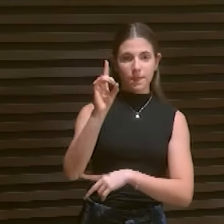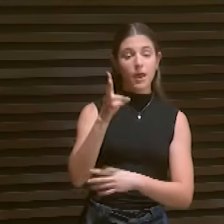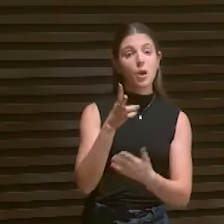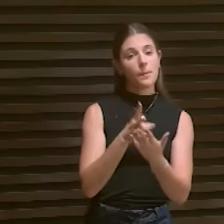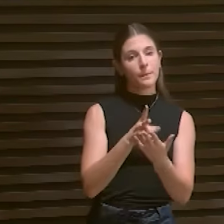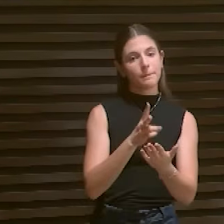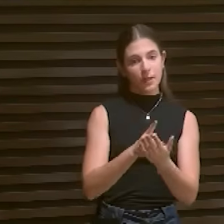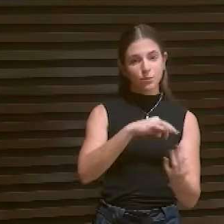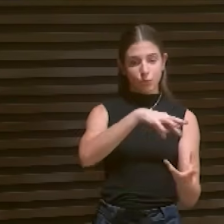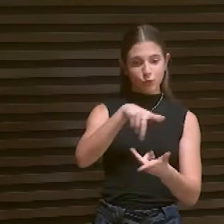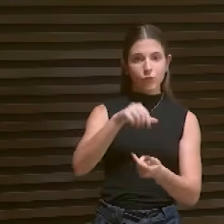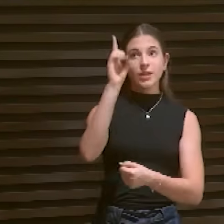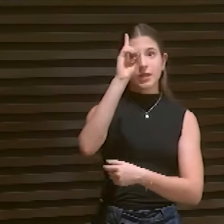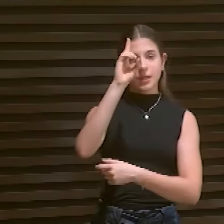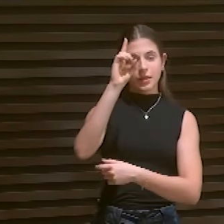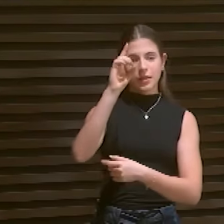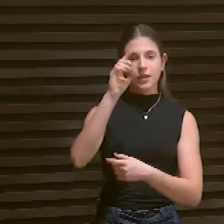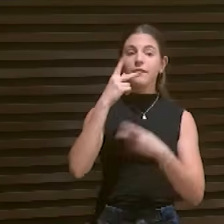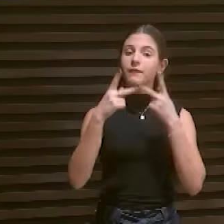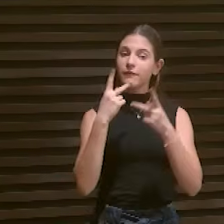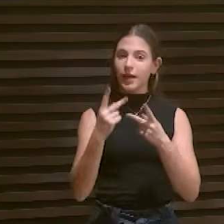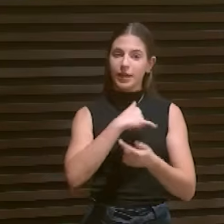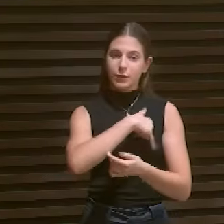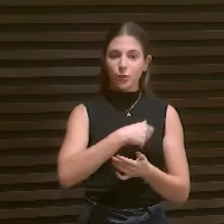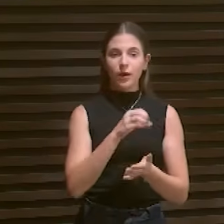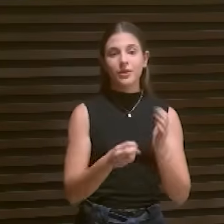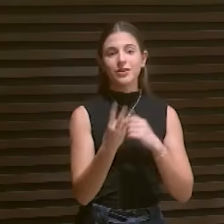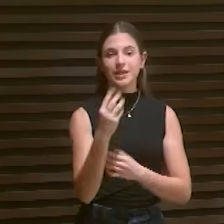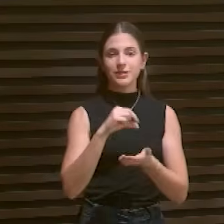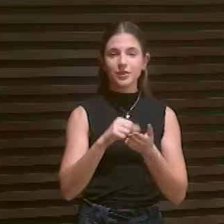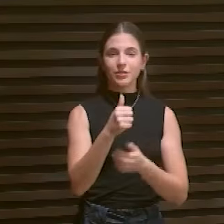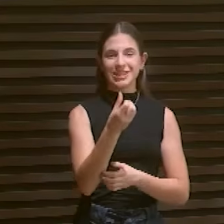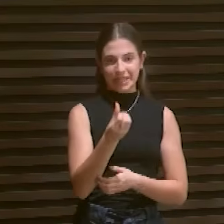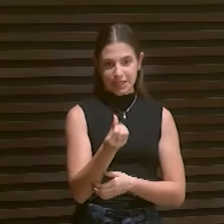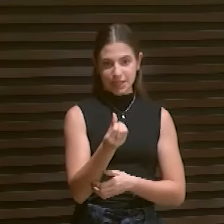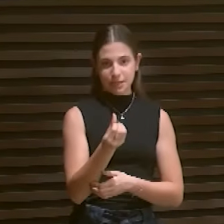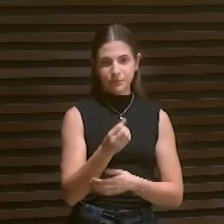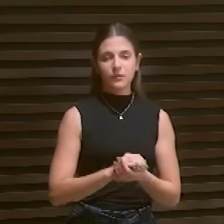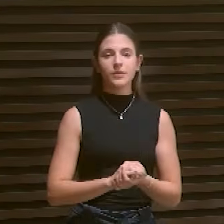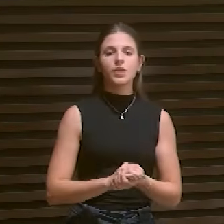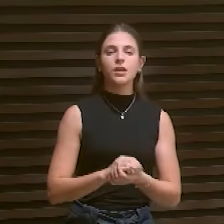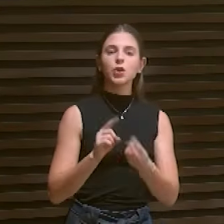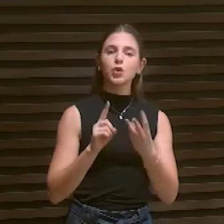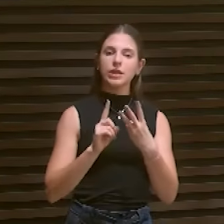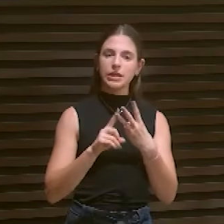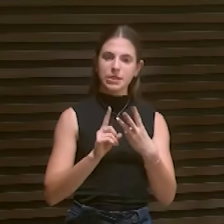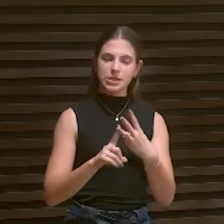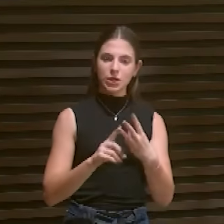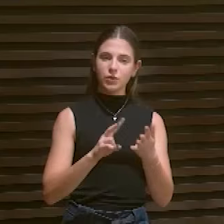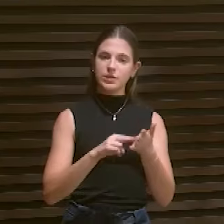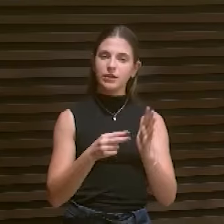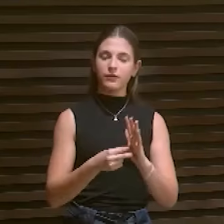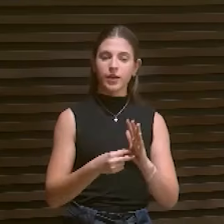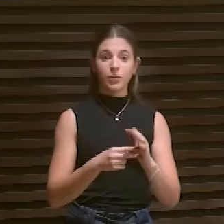João 3,16. E um terceiro sentido, que é esse que João aqui, nesta passagem